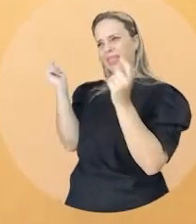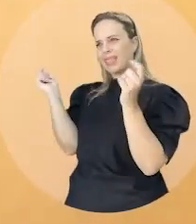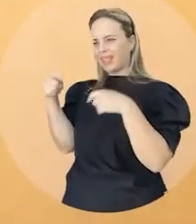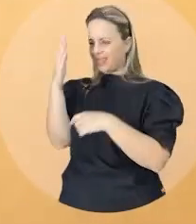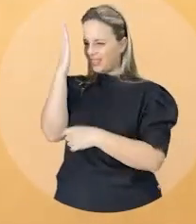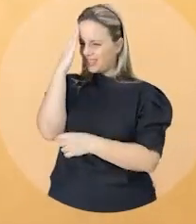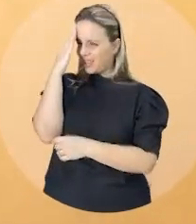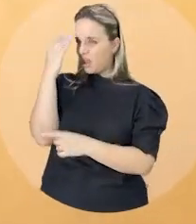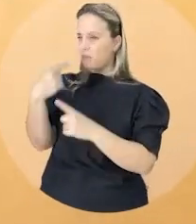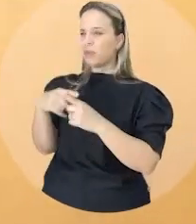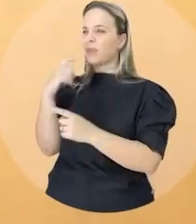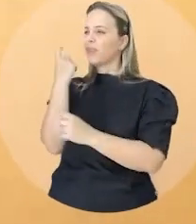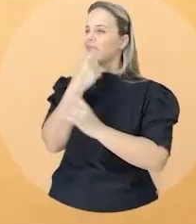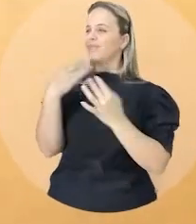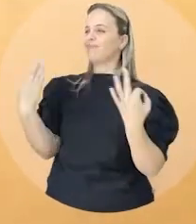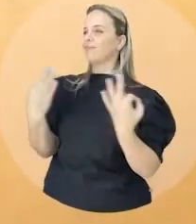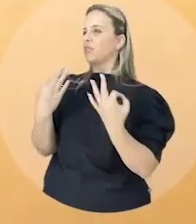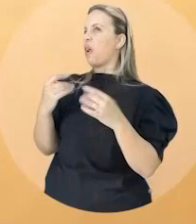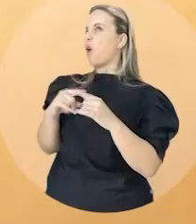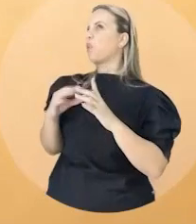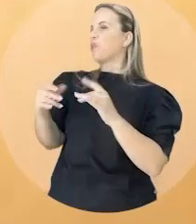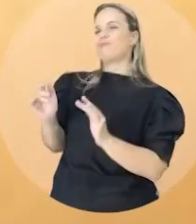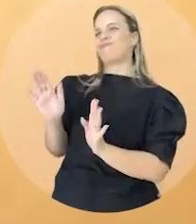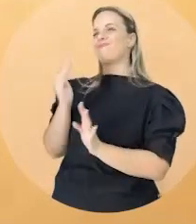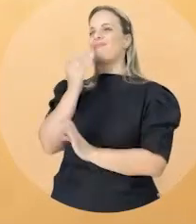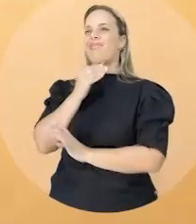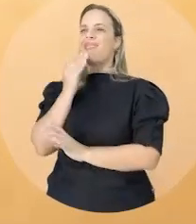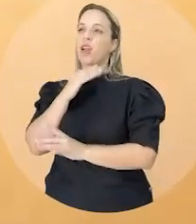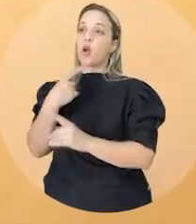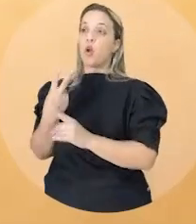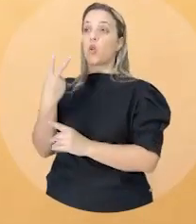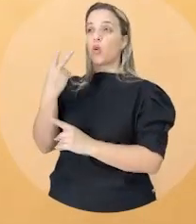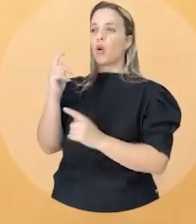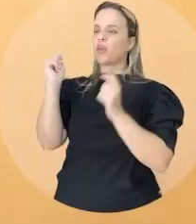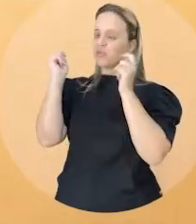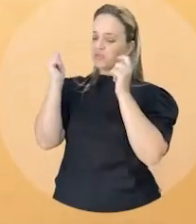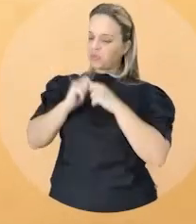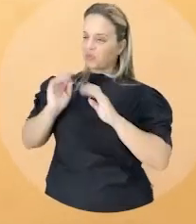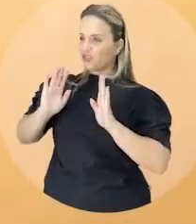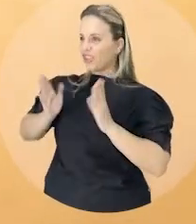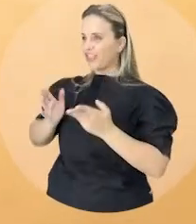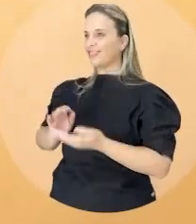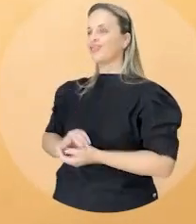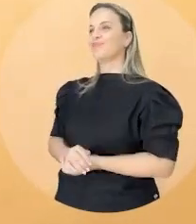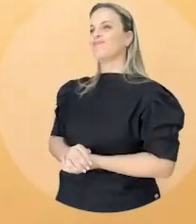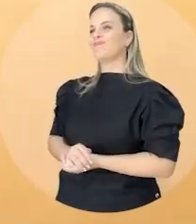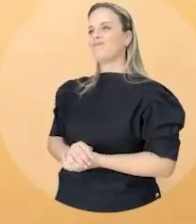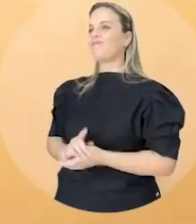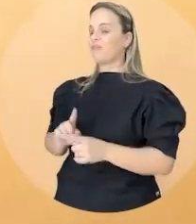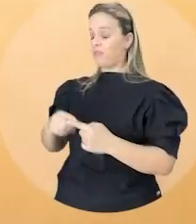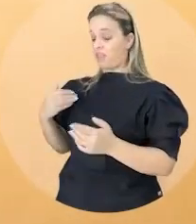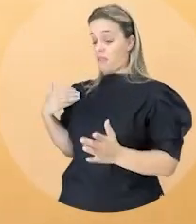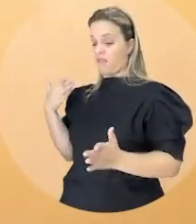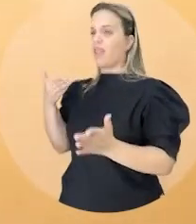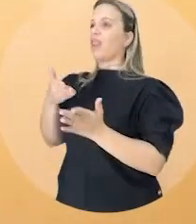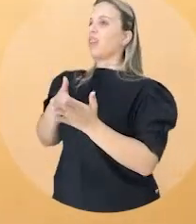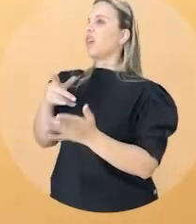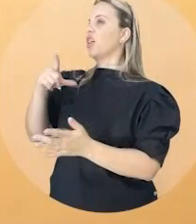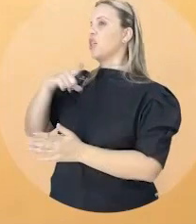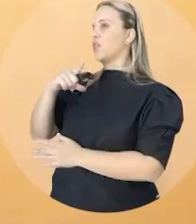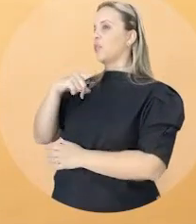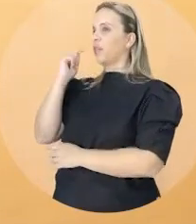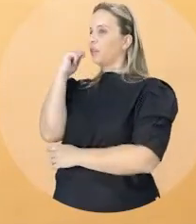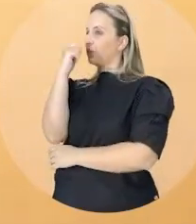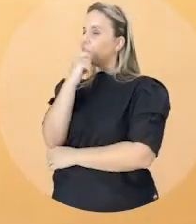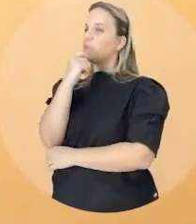todos os dentes. Nem todos. Me arrancaram 2 pelo caminho. Mas cheguei até aqui com